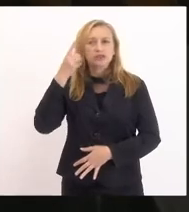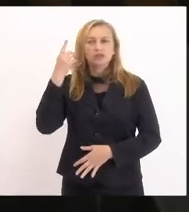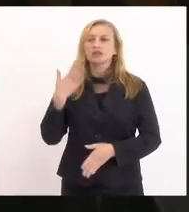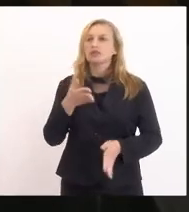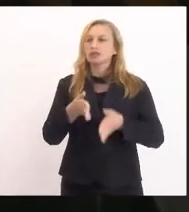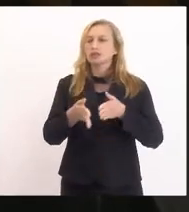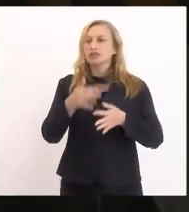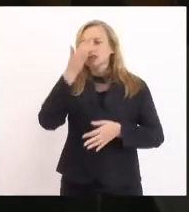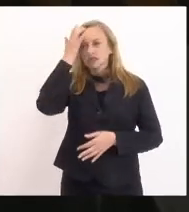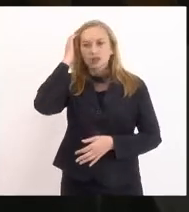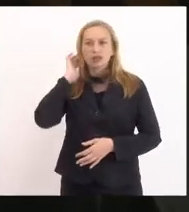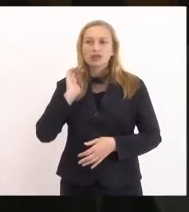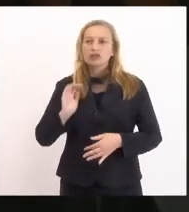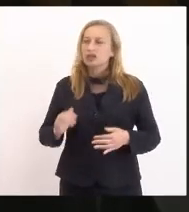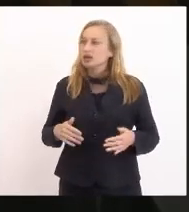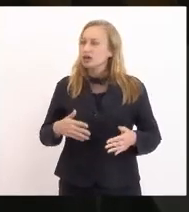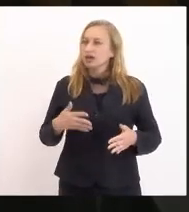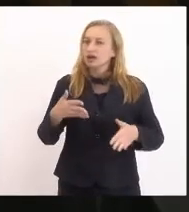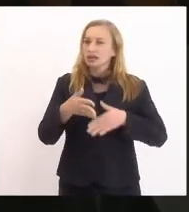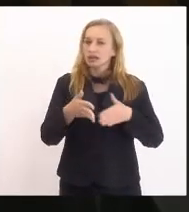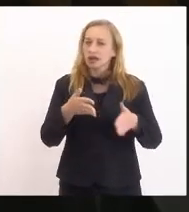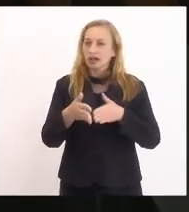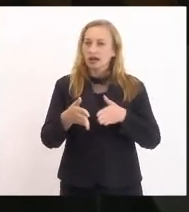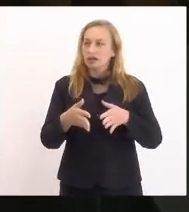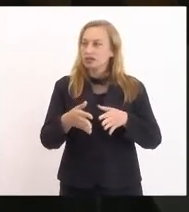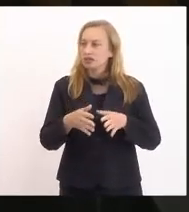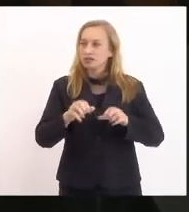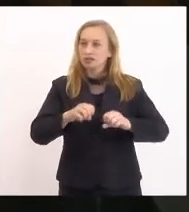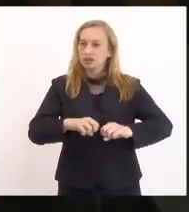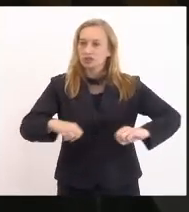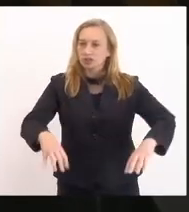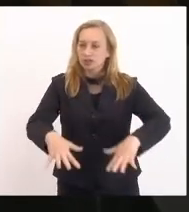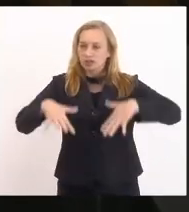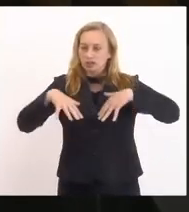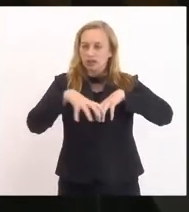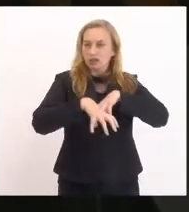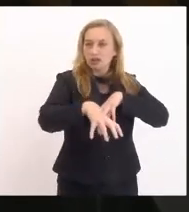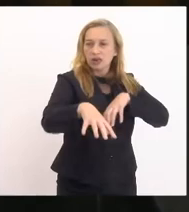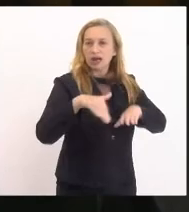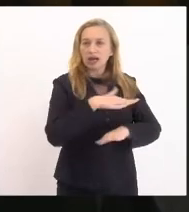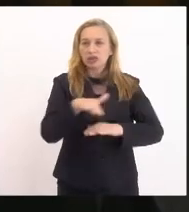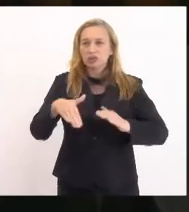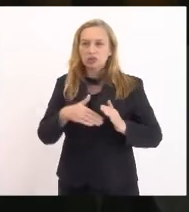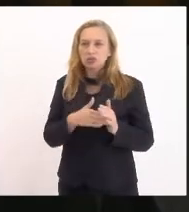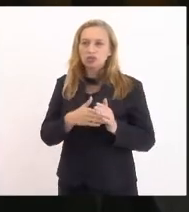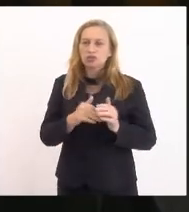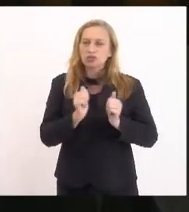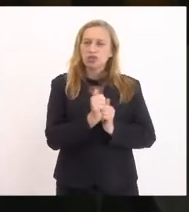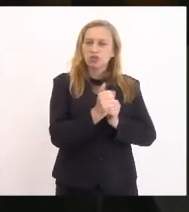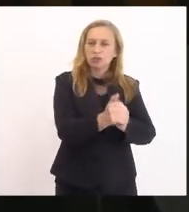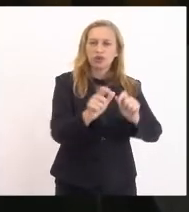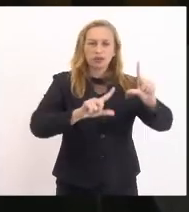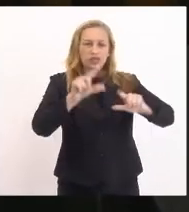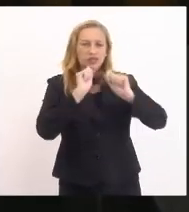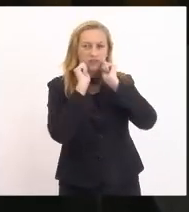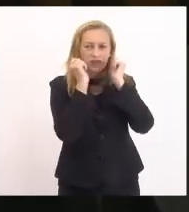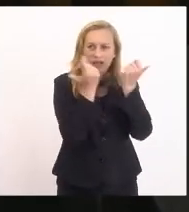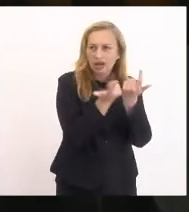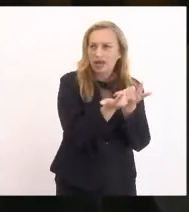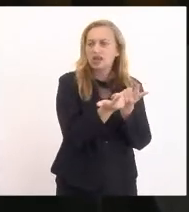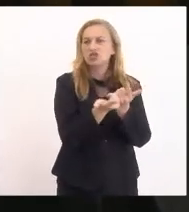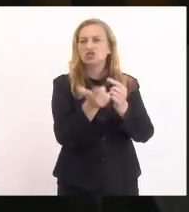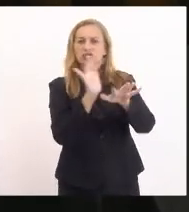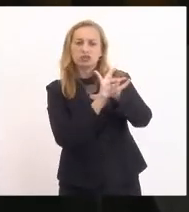plenário virtual, cidadãs e cidadãos que nos acompanham pela TV Alerj, que nos seguem pelas